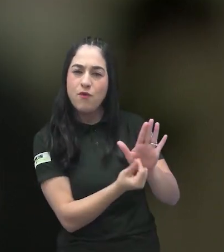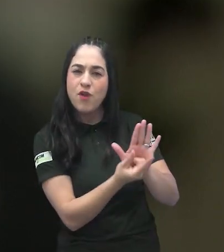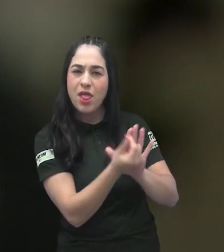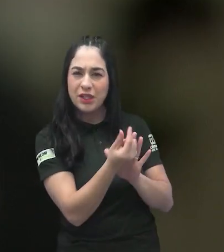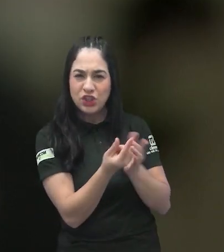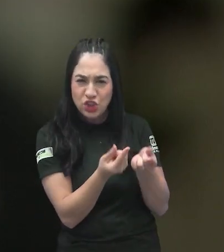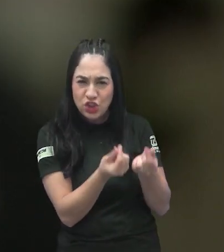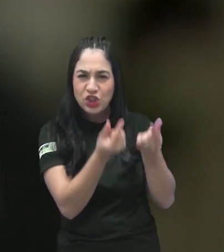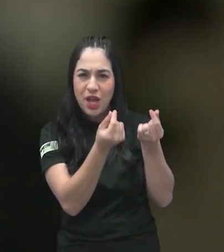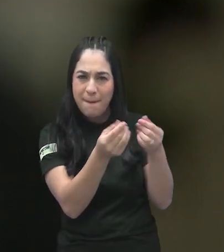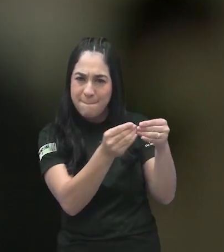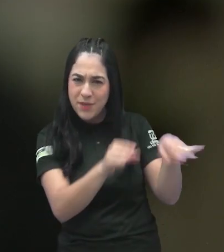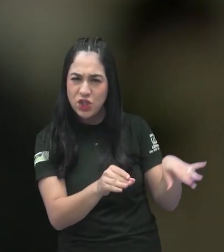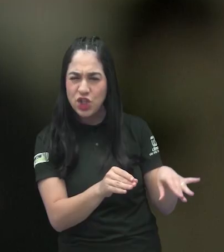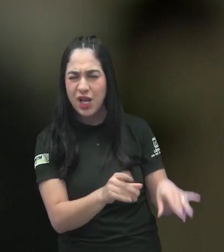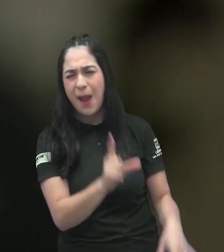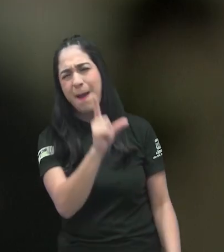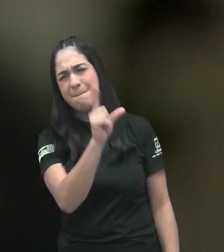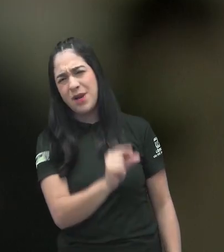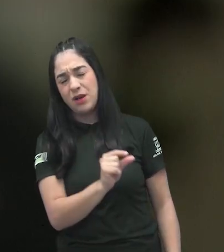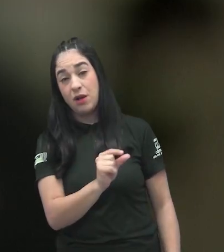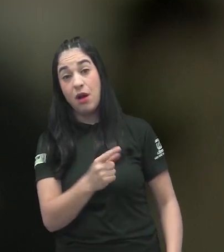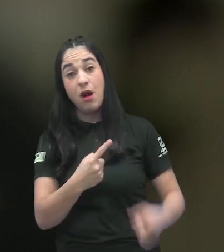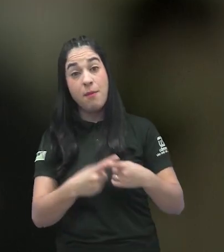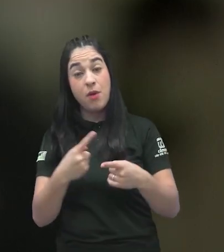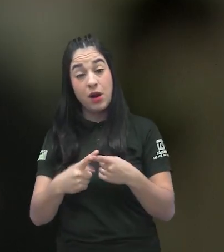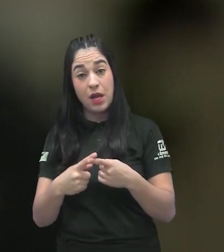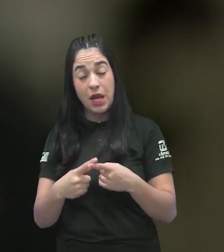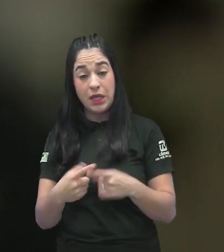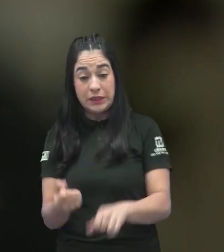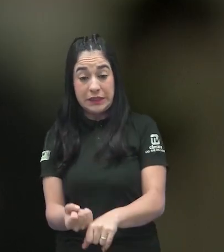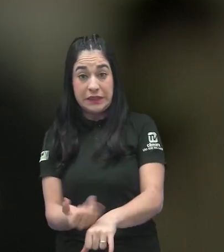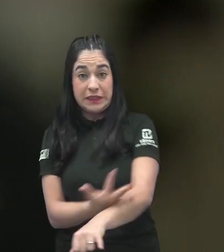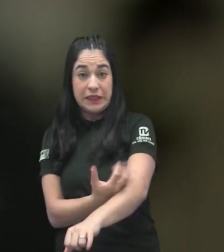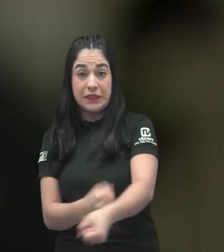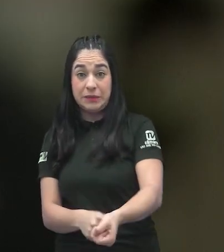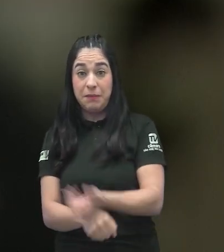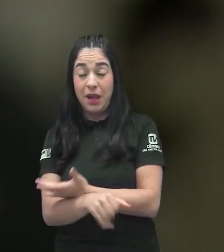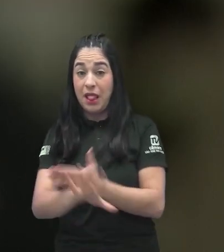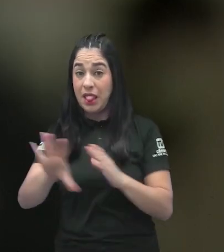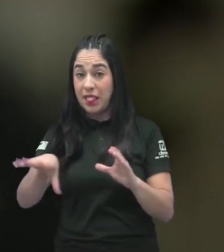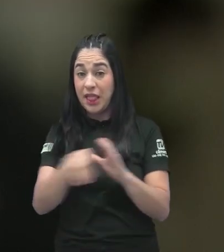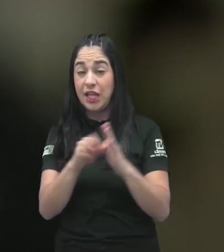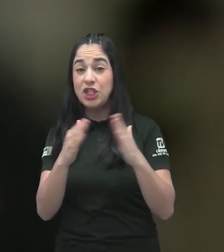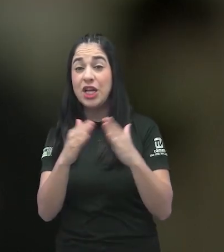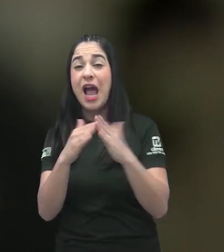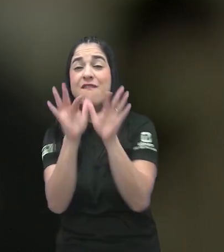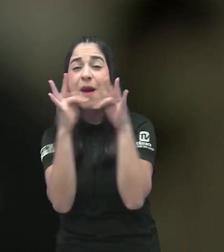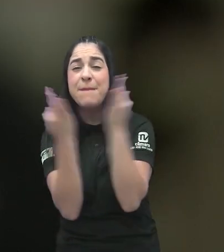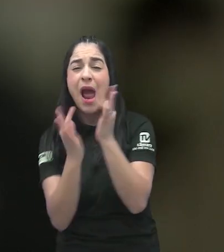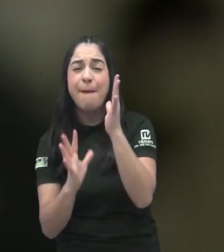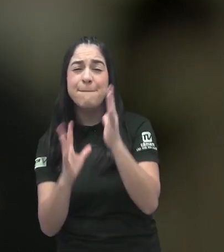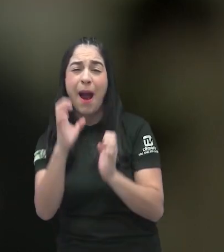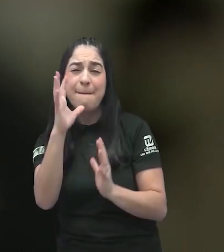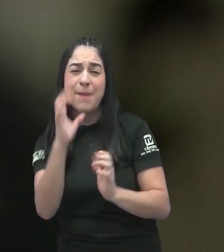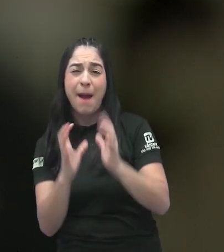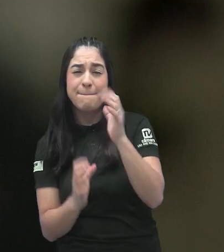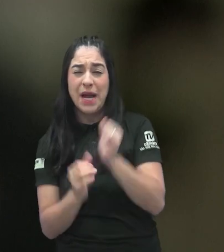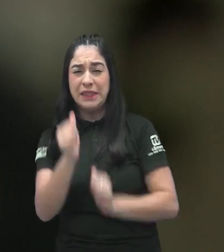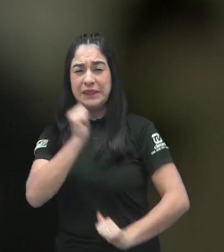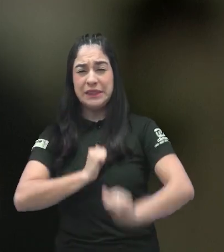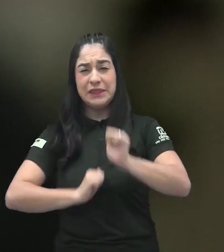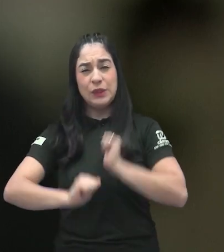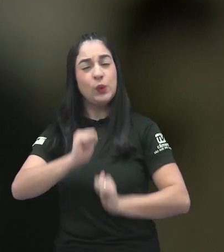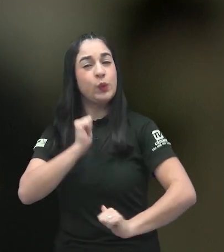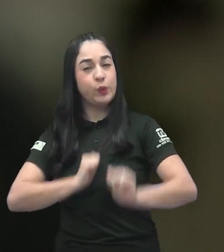foi o menor. As consequências emocionais, as discussões dentro de casa, as crises de